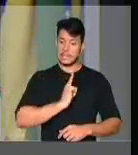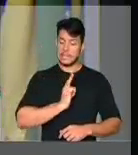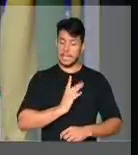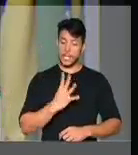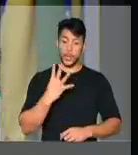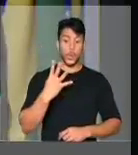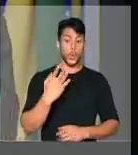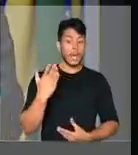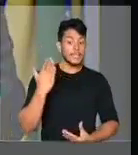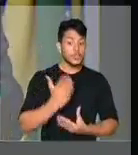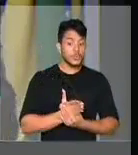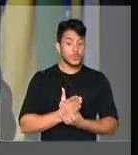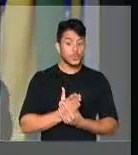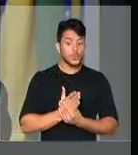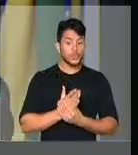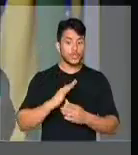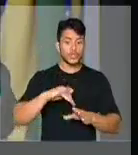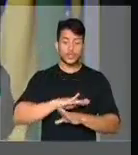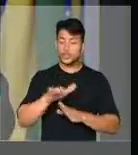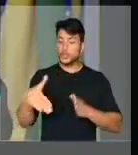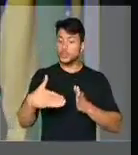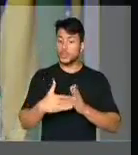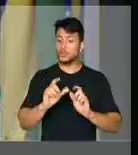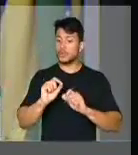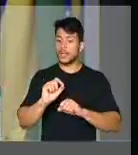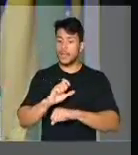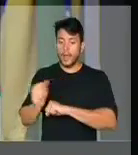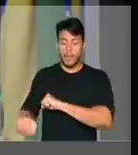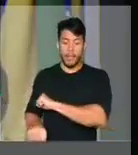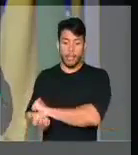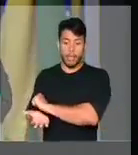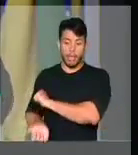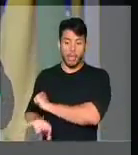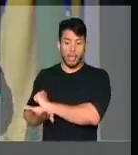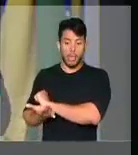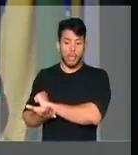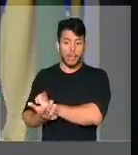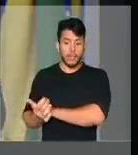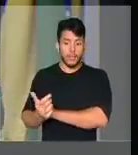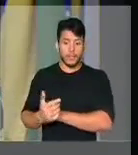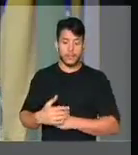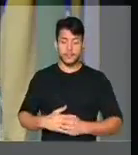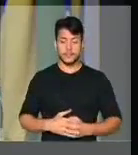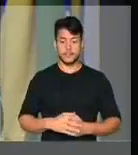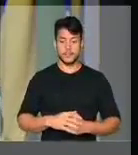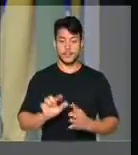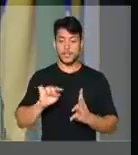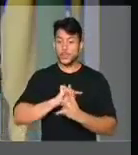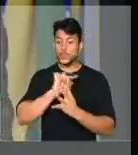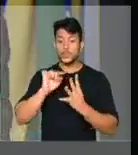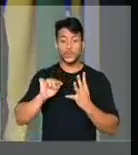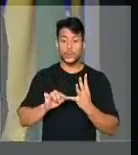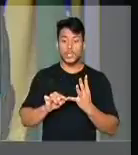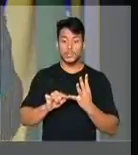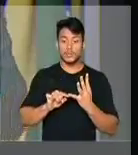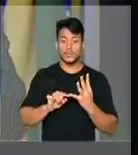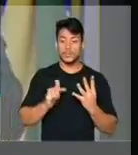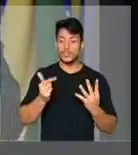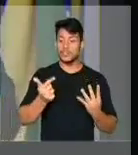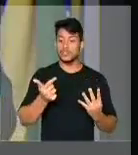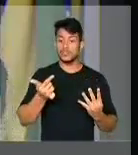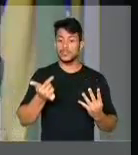4 processos, todos eles de desvio de dinheiro, e nenhum deles ele conseguiu